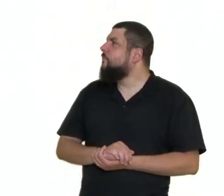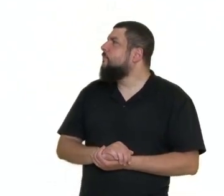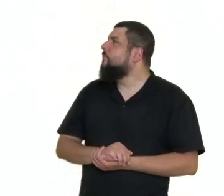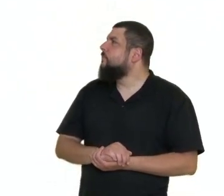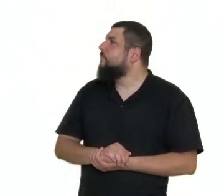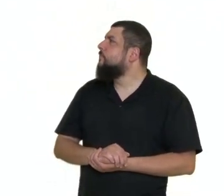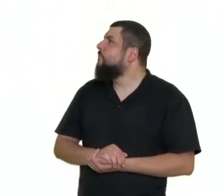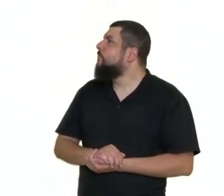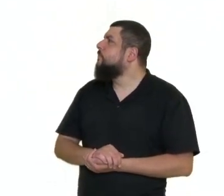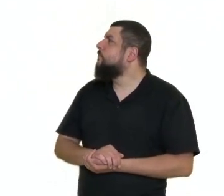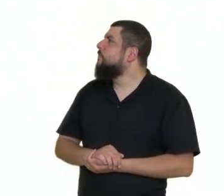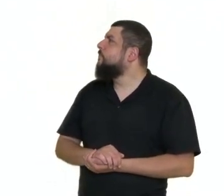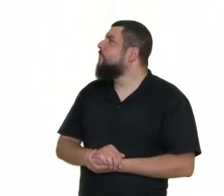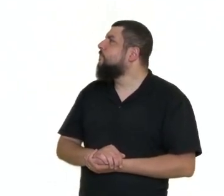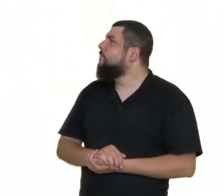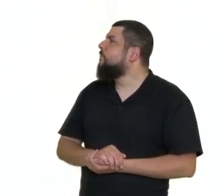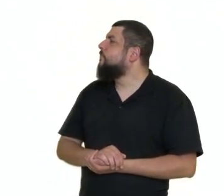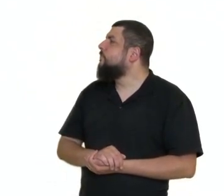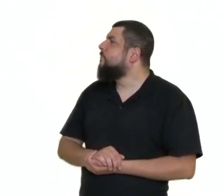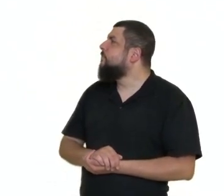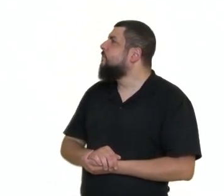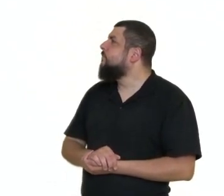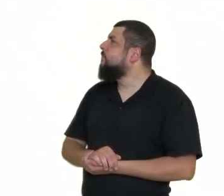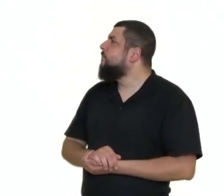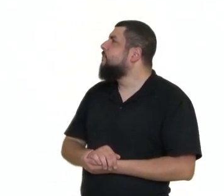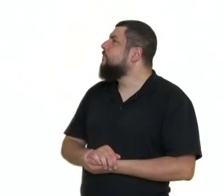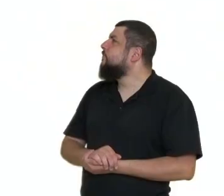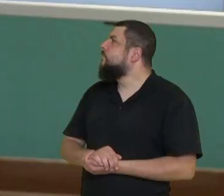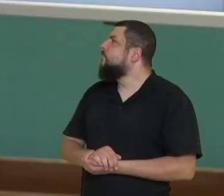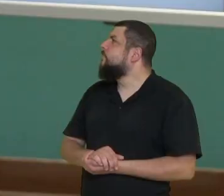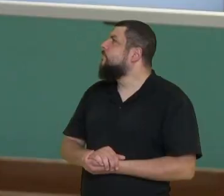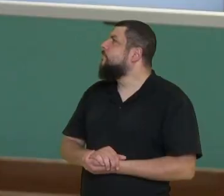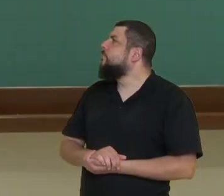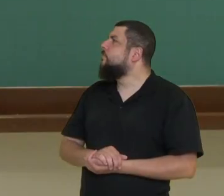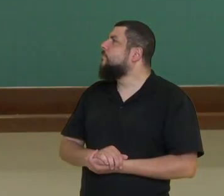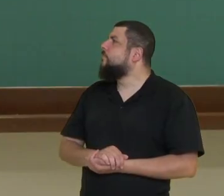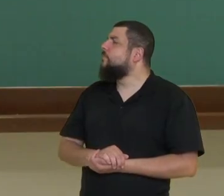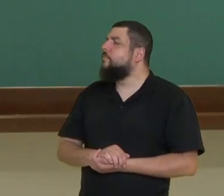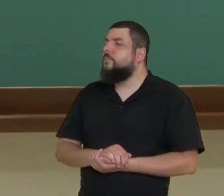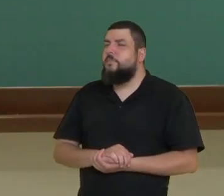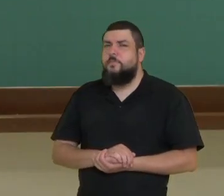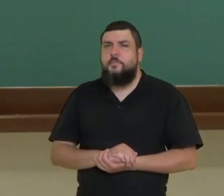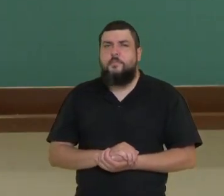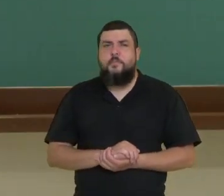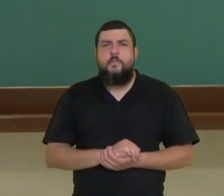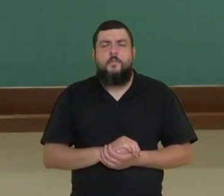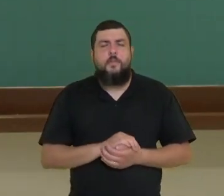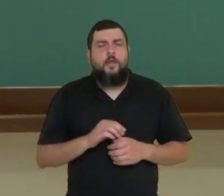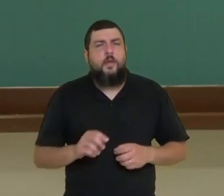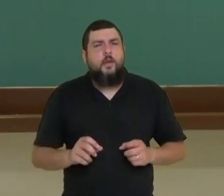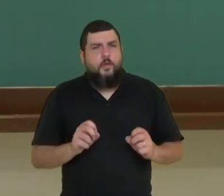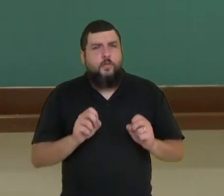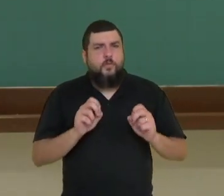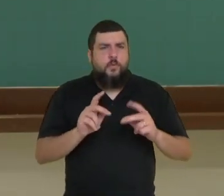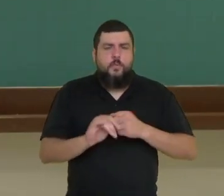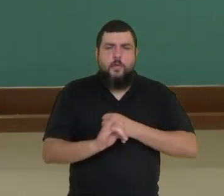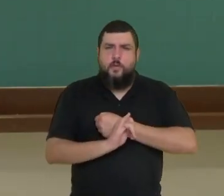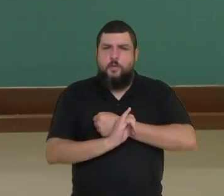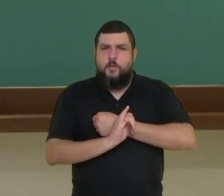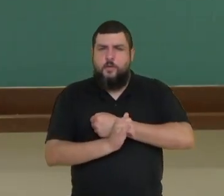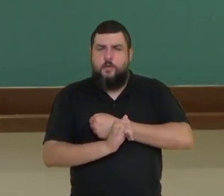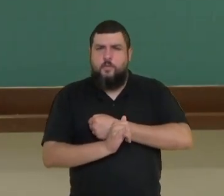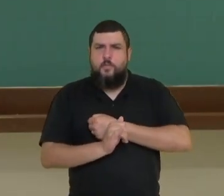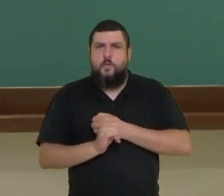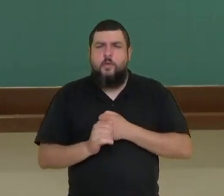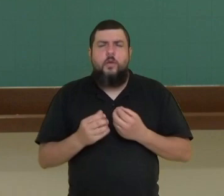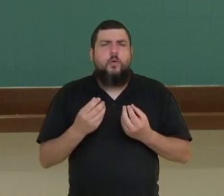sentimentos e percepções que cercam a nossa vida. Na crônica, como bem notamos, o que se